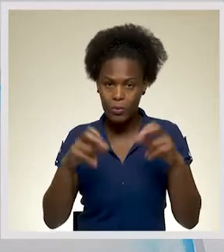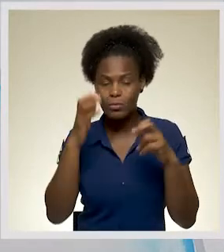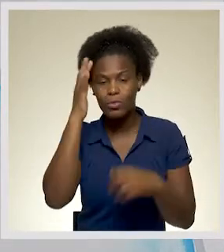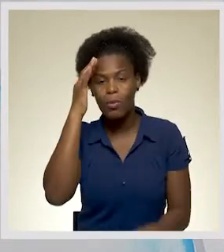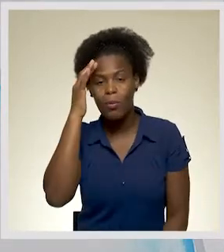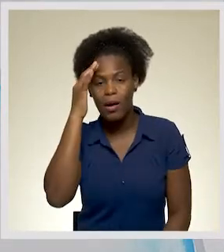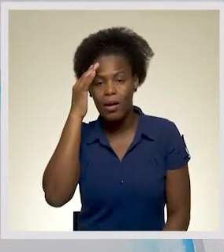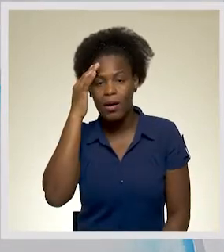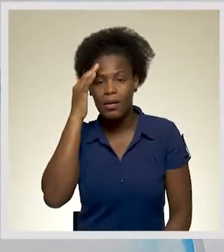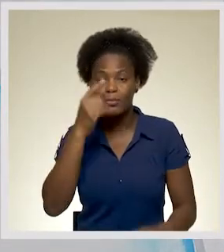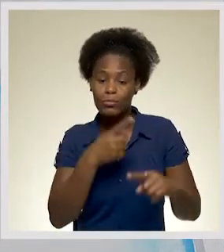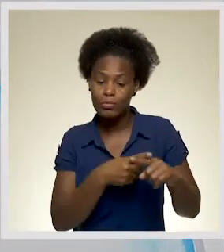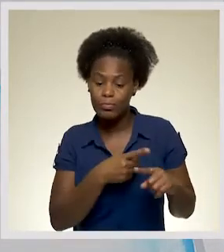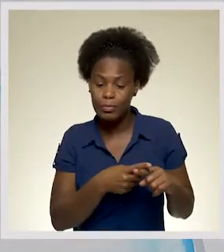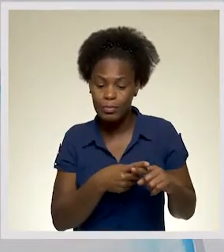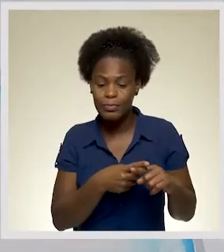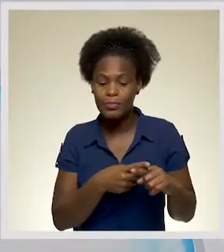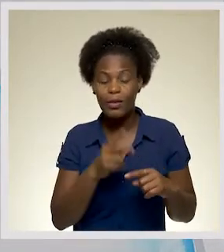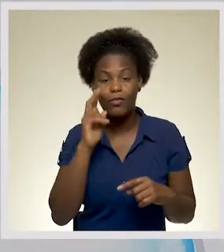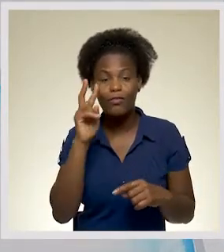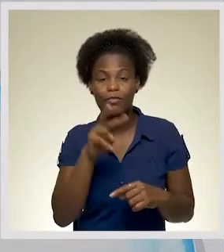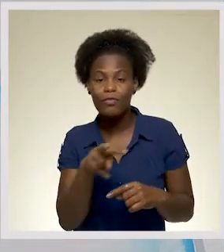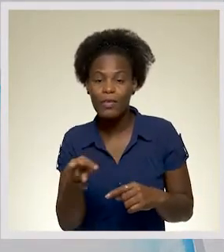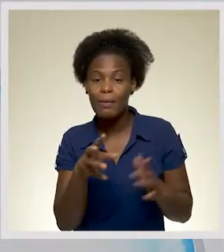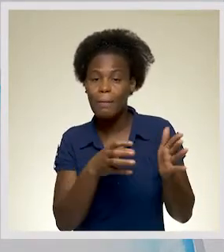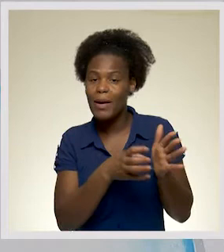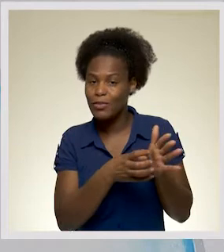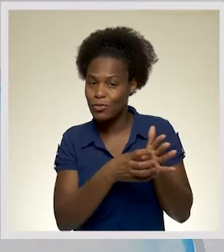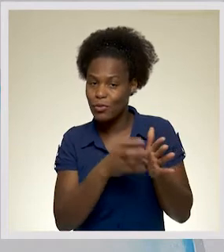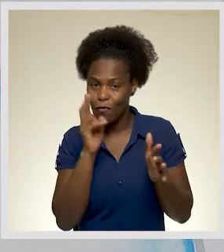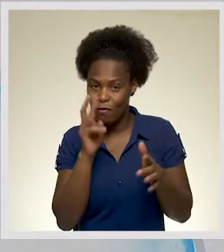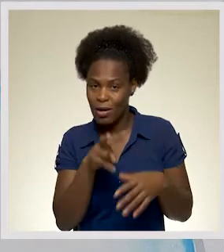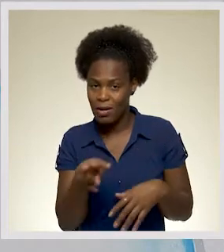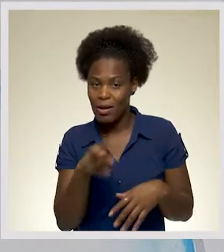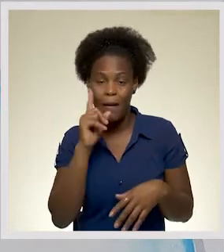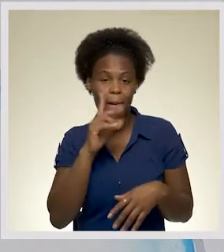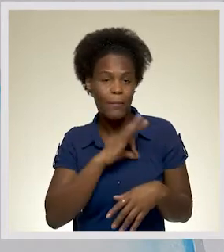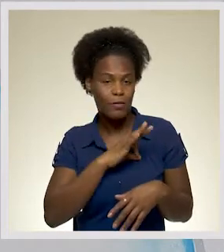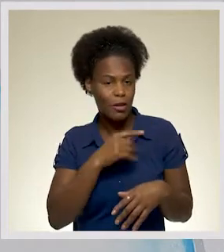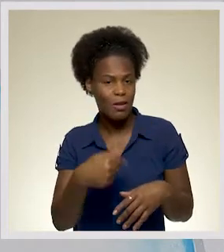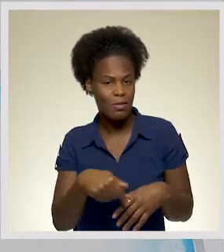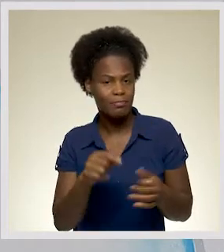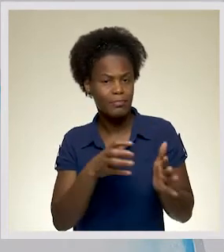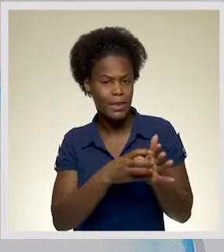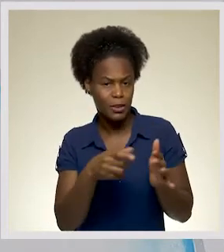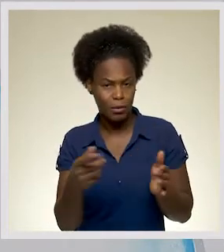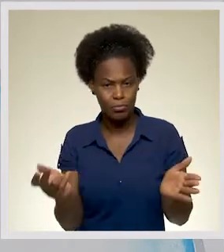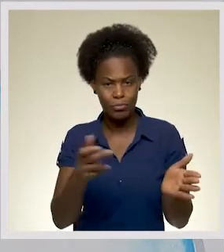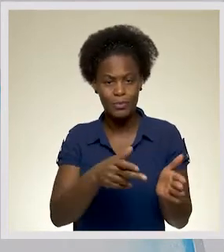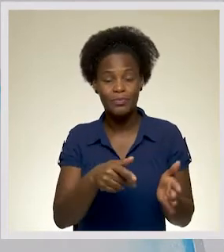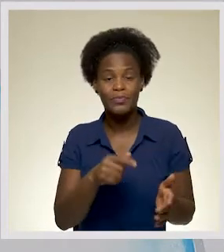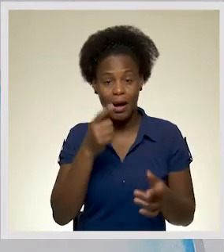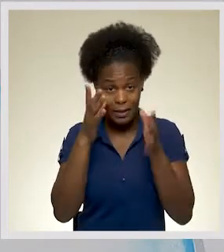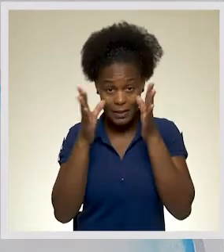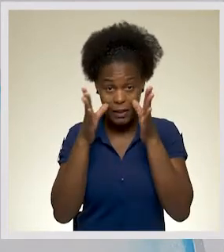descobrirmos os números multiplicativos, observem as imagens que a professora trouxe.